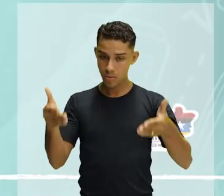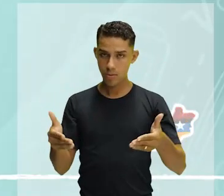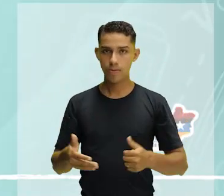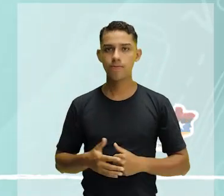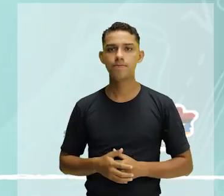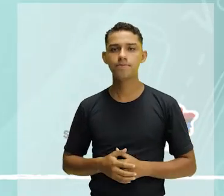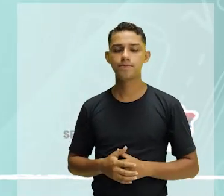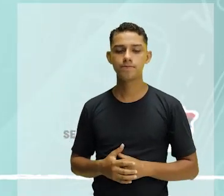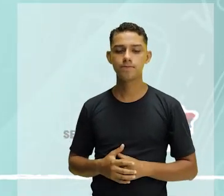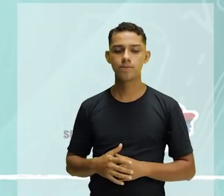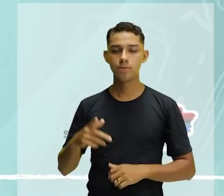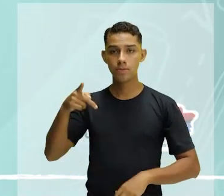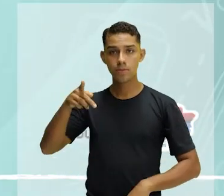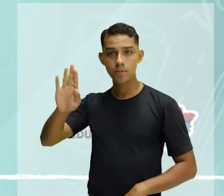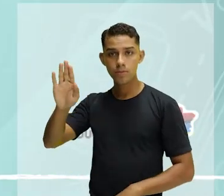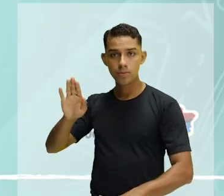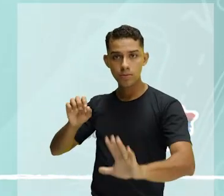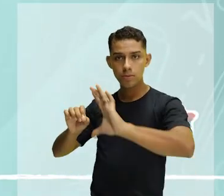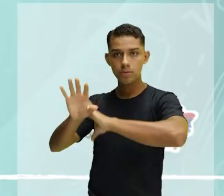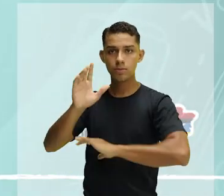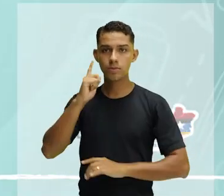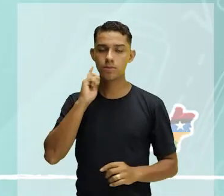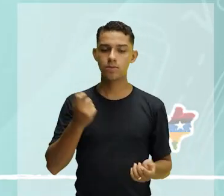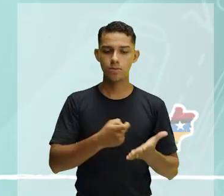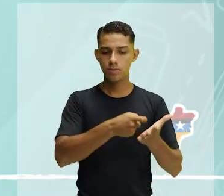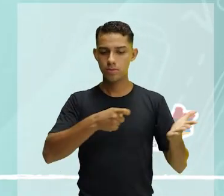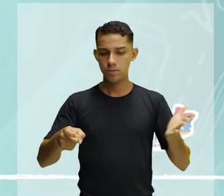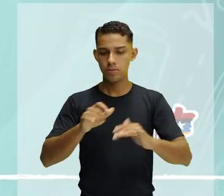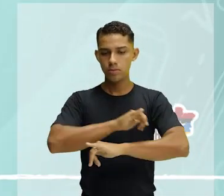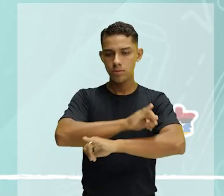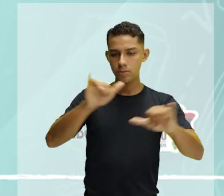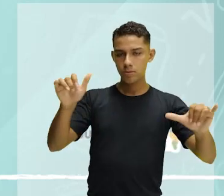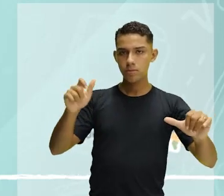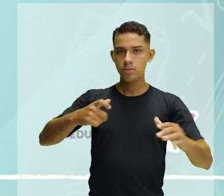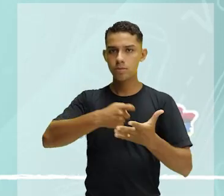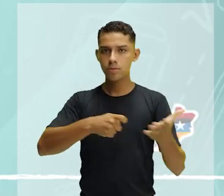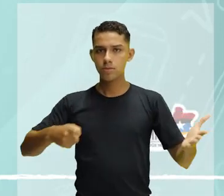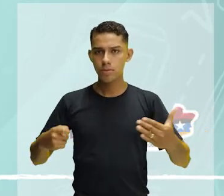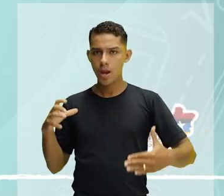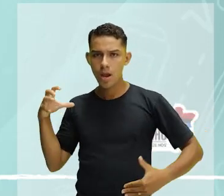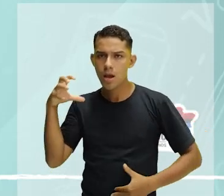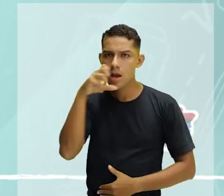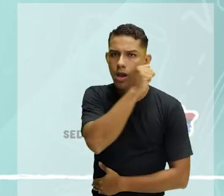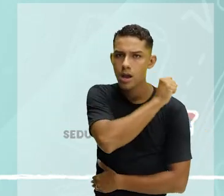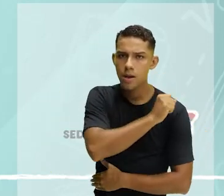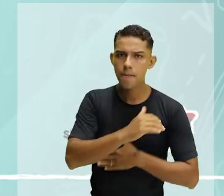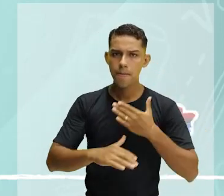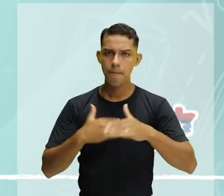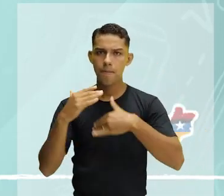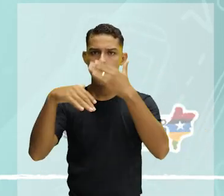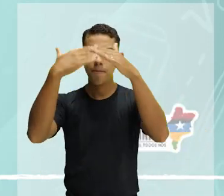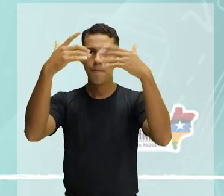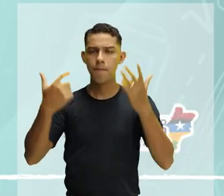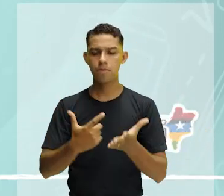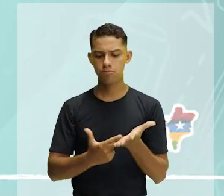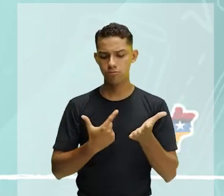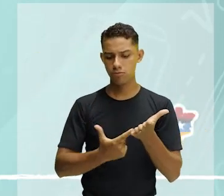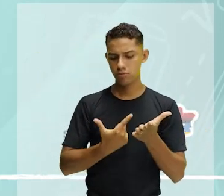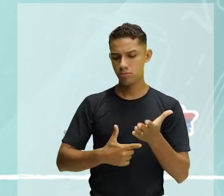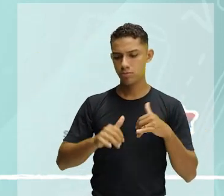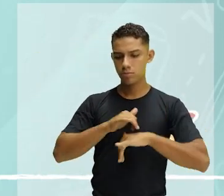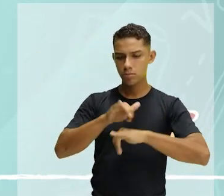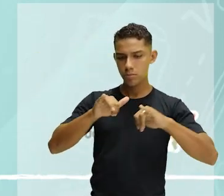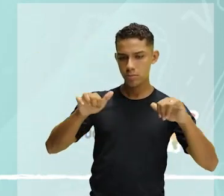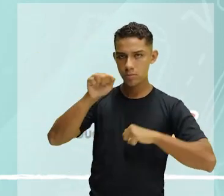A publicação e divulgação de textos acelerou com um enorme crescimento do número de livros em